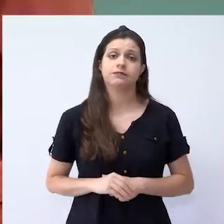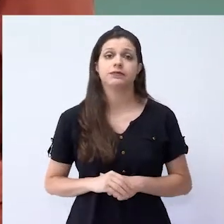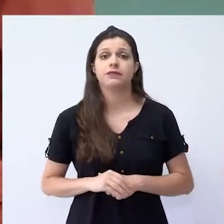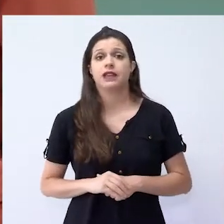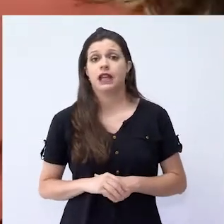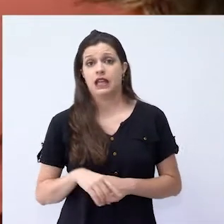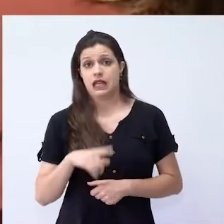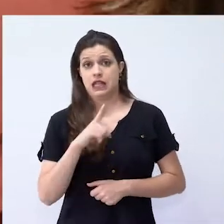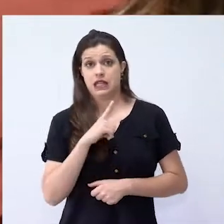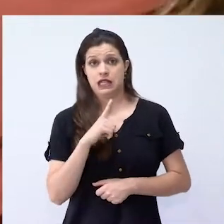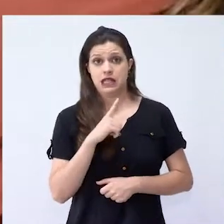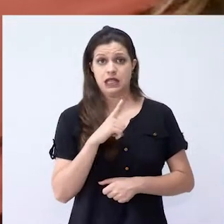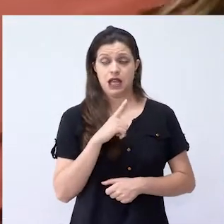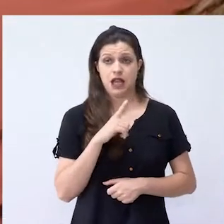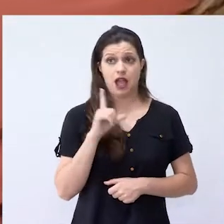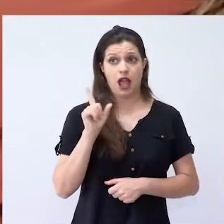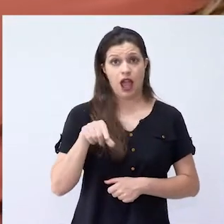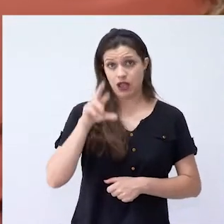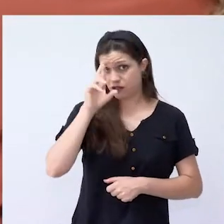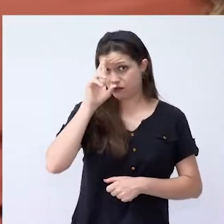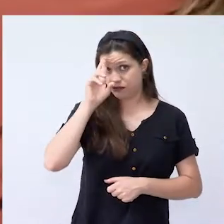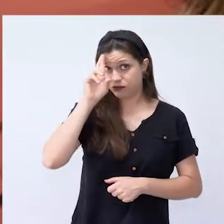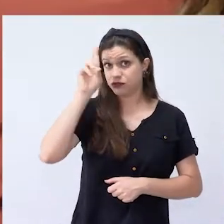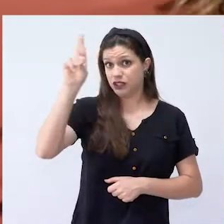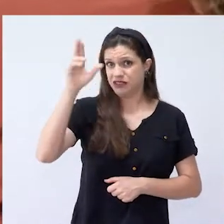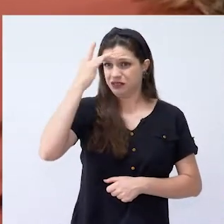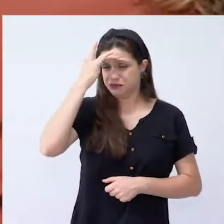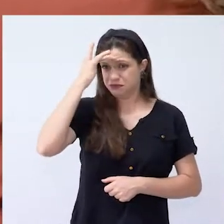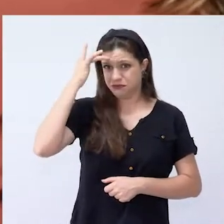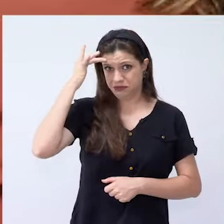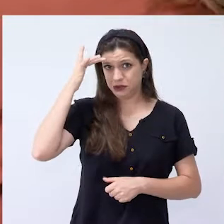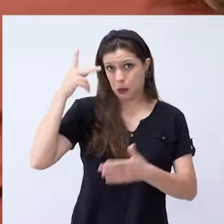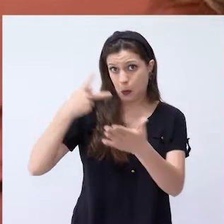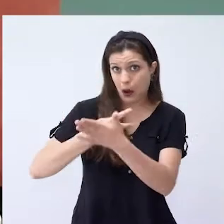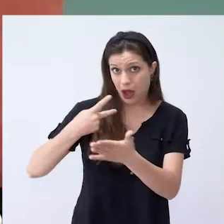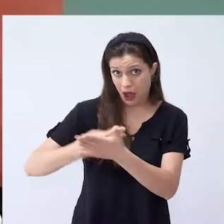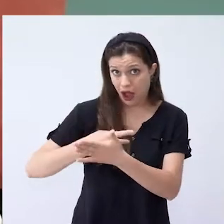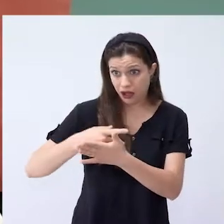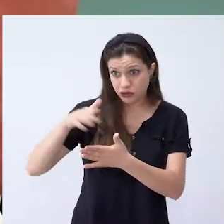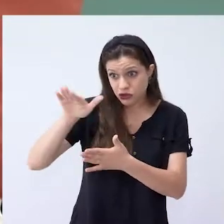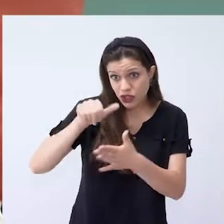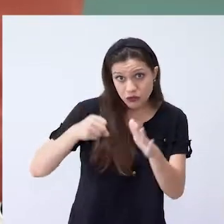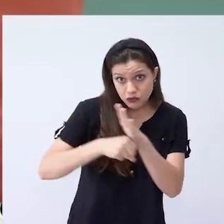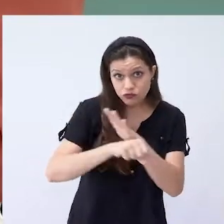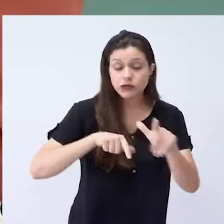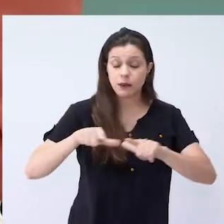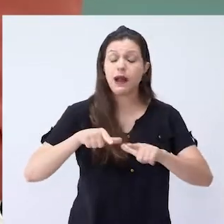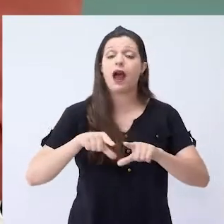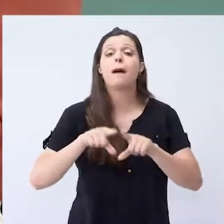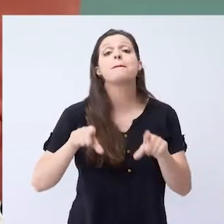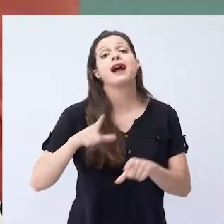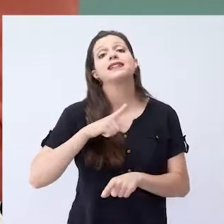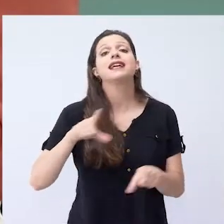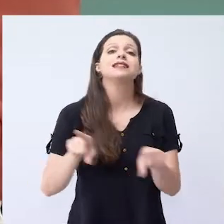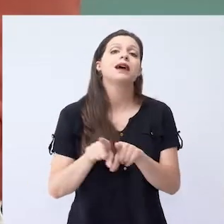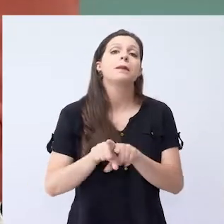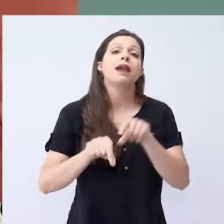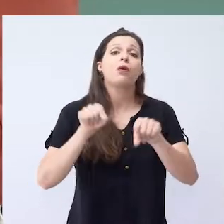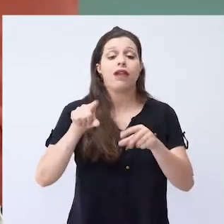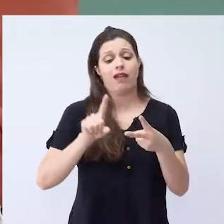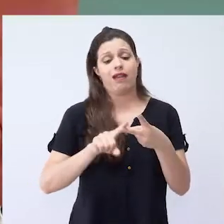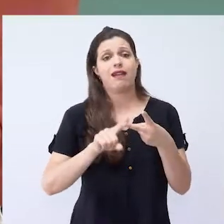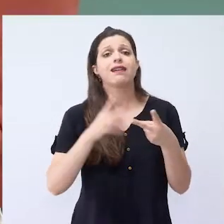infantil. Esse é o olhar sob o ponto de vista daquele que explora. Mas o MPT também tem um olhar